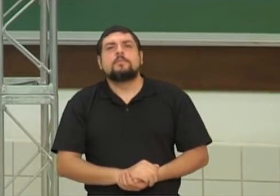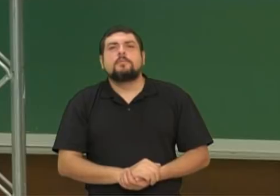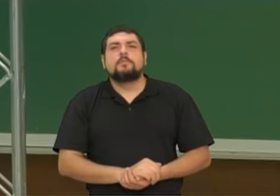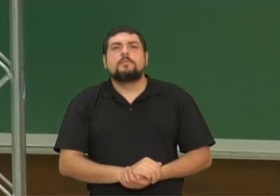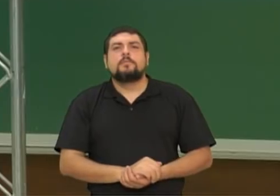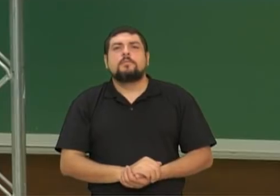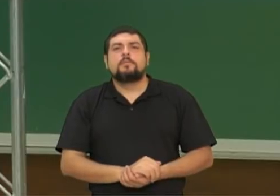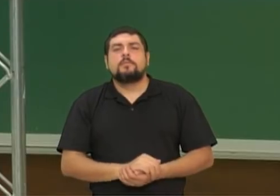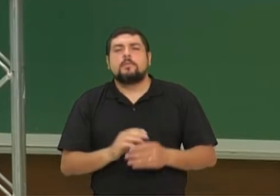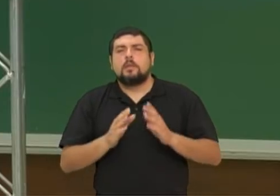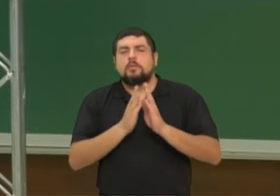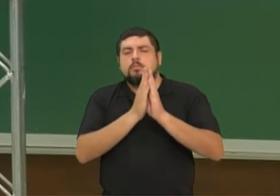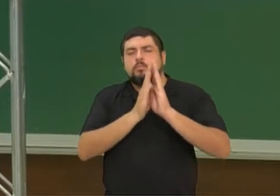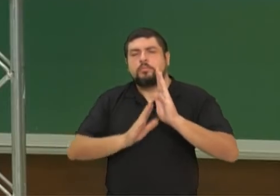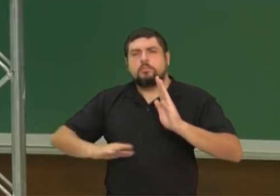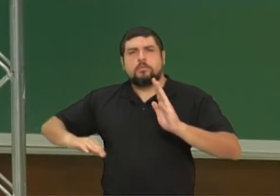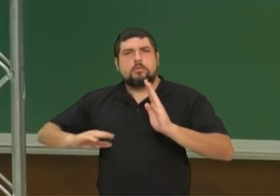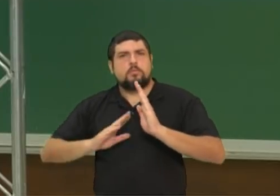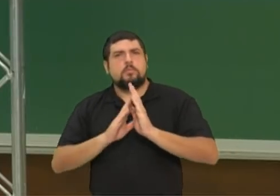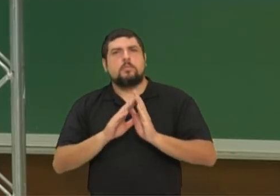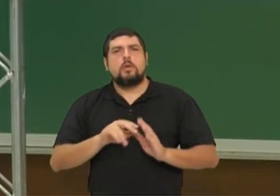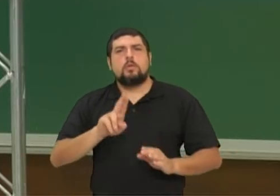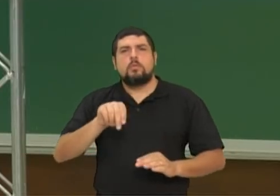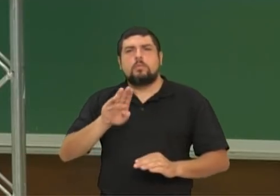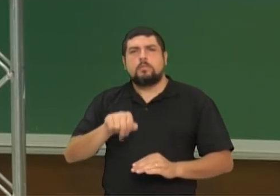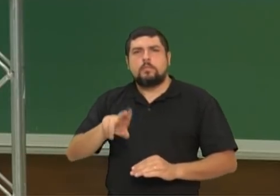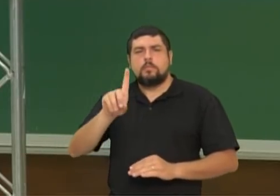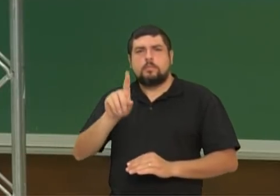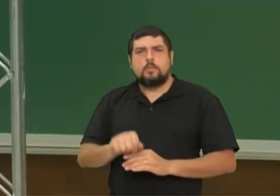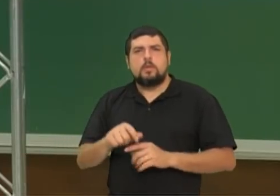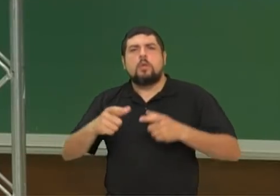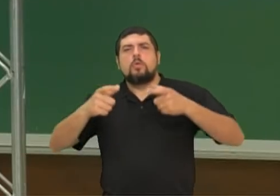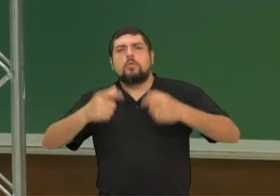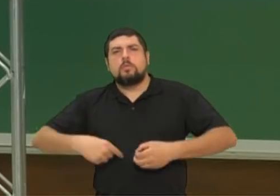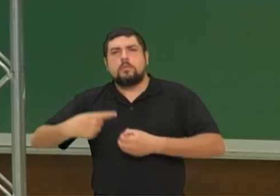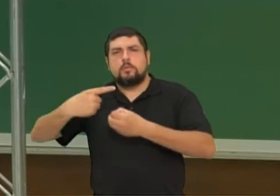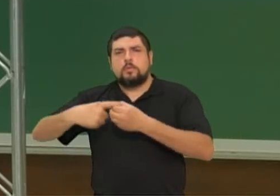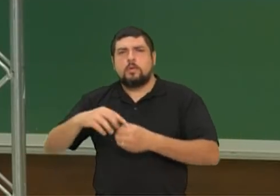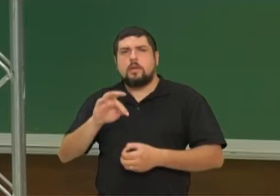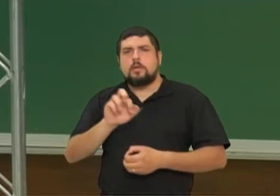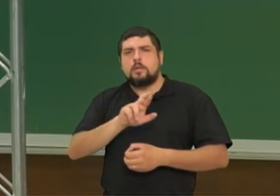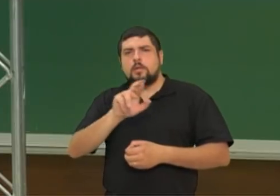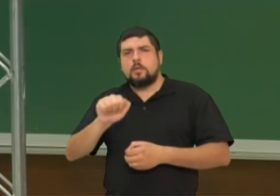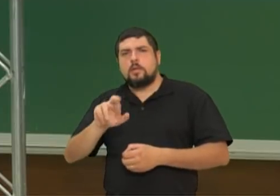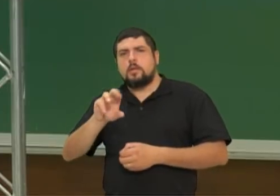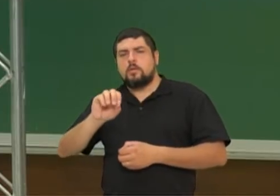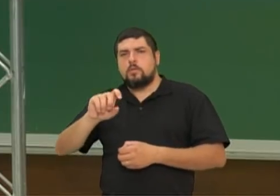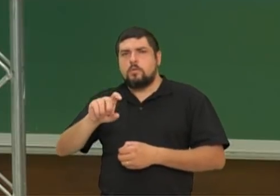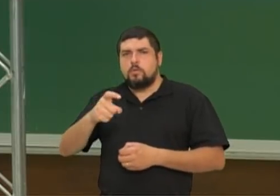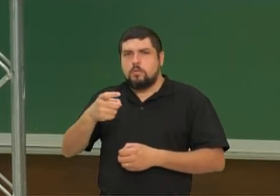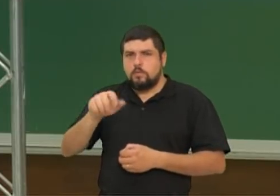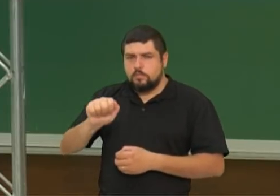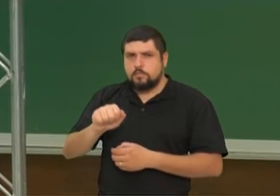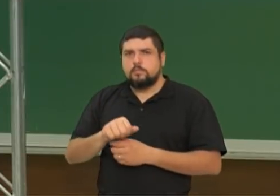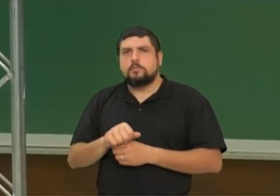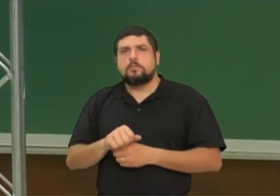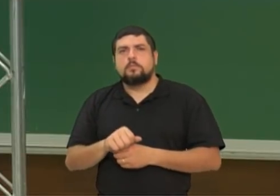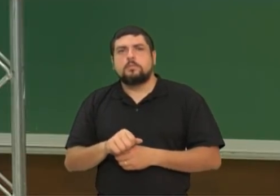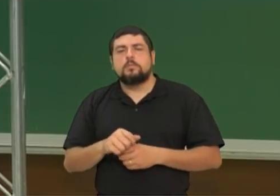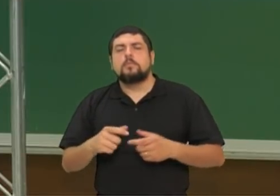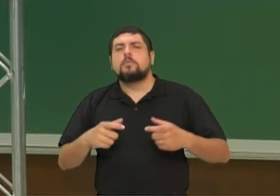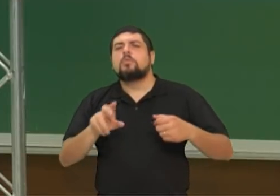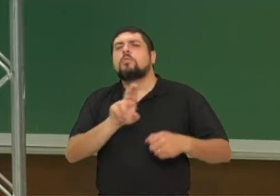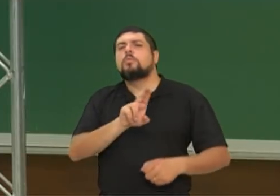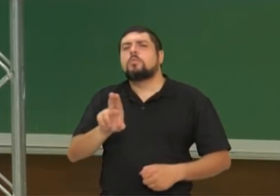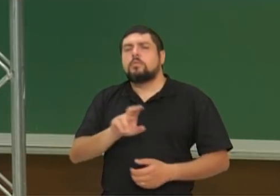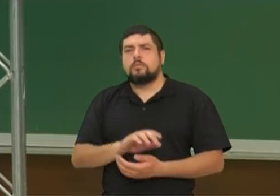santuário de Umbanda situado em Terra Roxa, norte do Paraná. A. Reino de Baluaê. B. Terreiro do Pau Maneco.